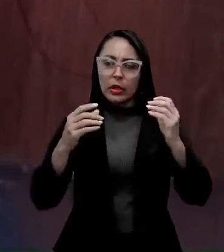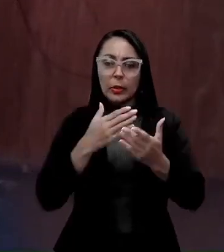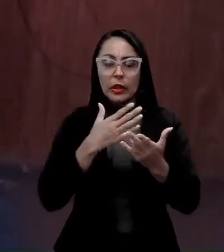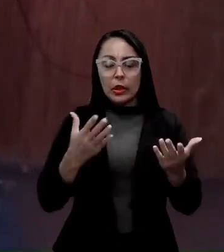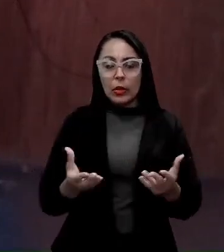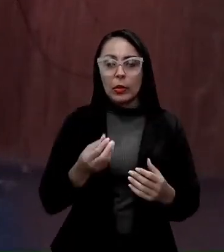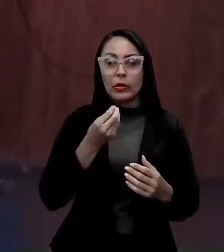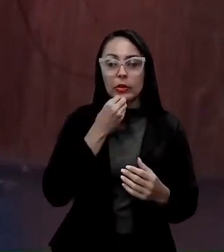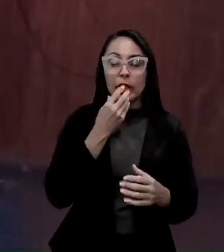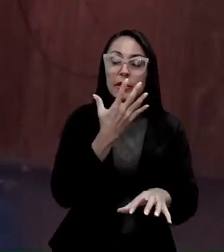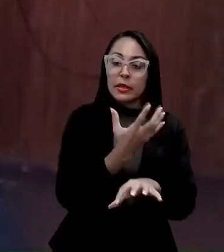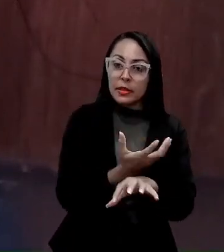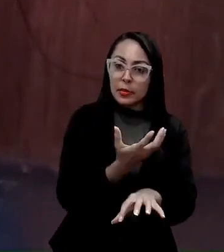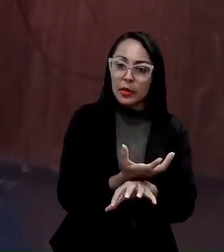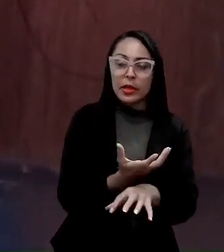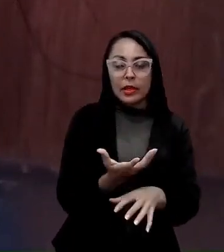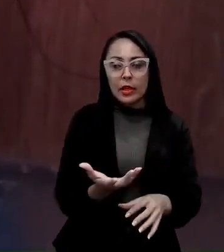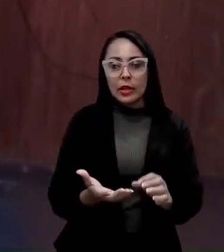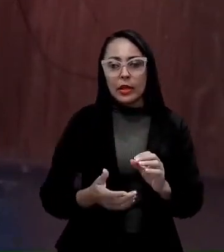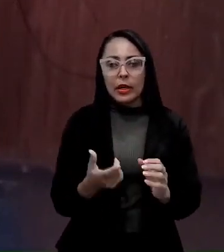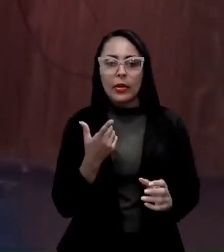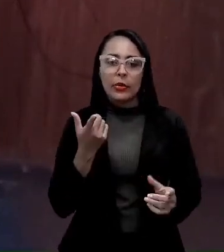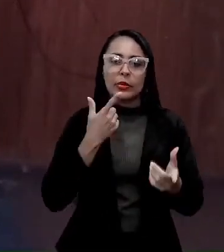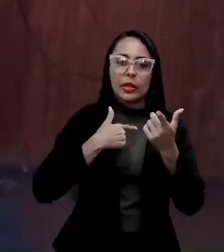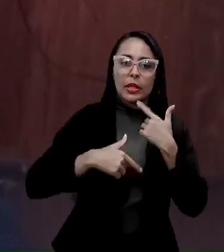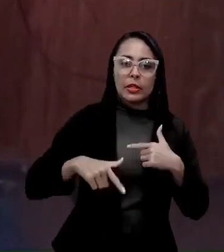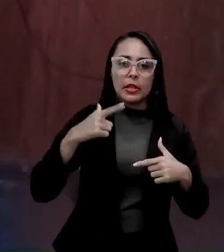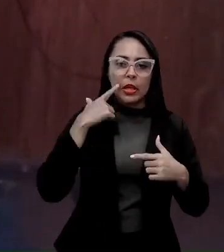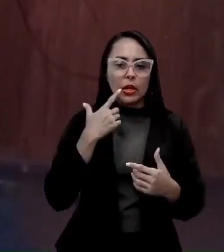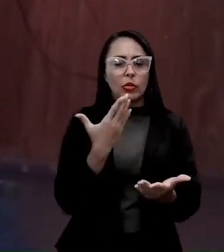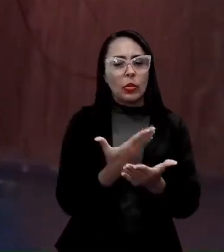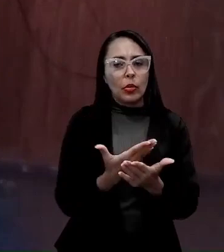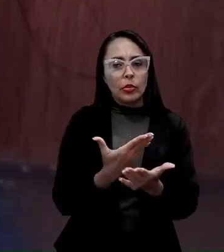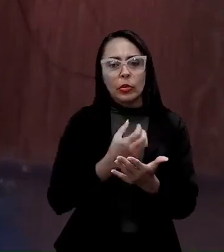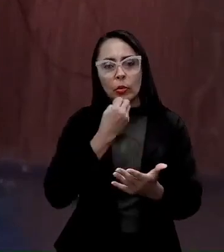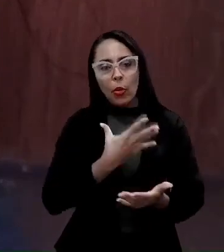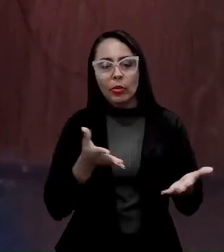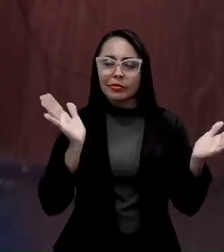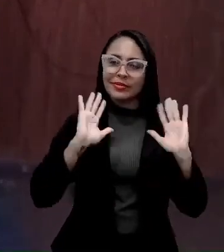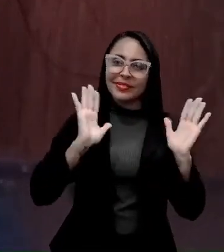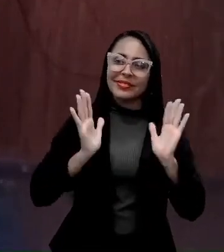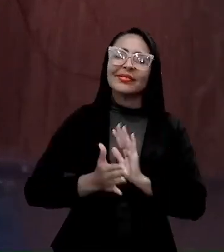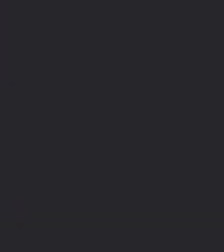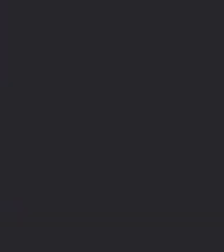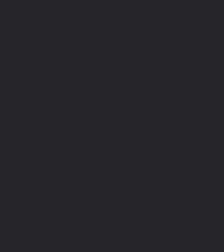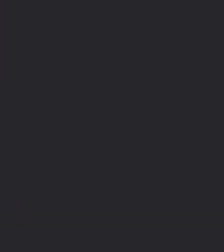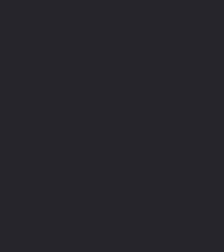disciplina. Eu desejo a você um ótimo estudo e até a próxima aula.